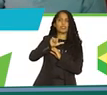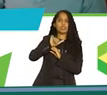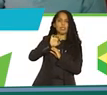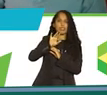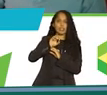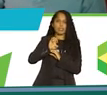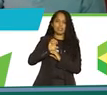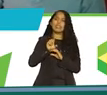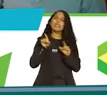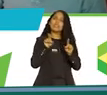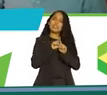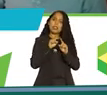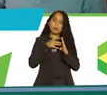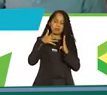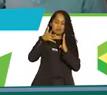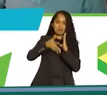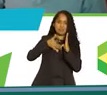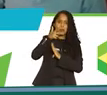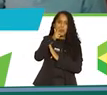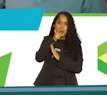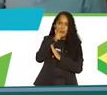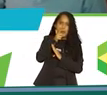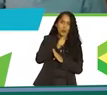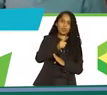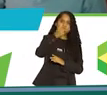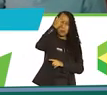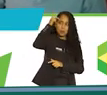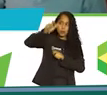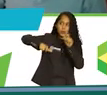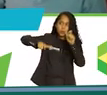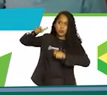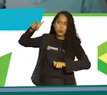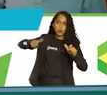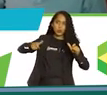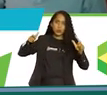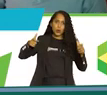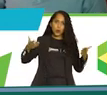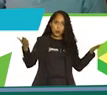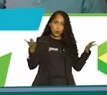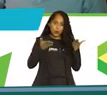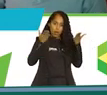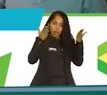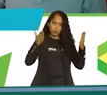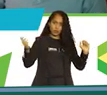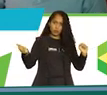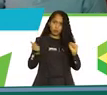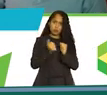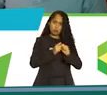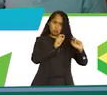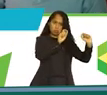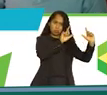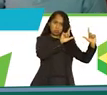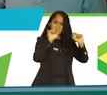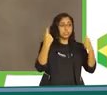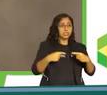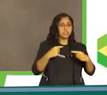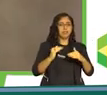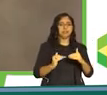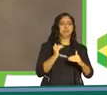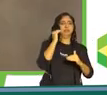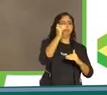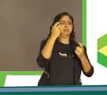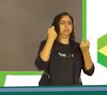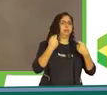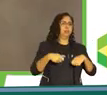grande conquista da Brasil Conference, colocando essas pessoas juntas para discutir o Brasil. Entendo que isso já é um fato histórico.